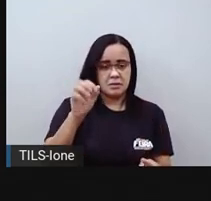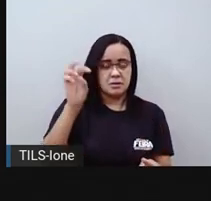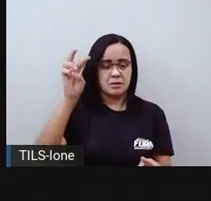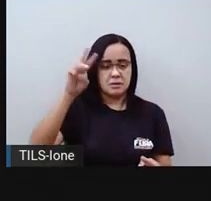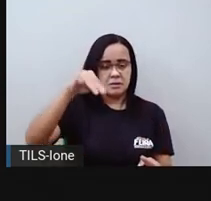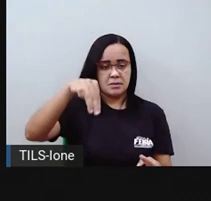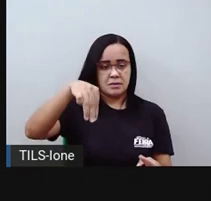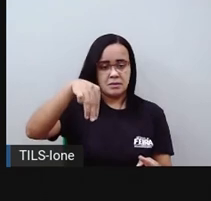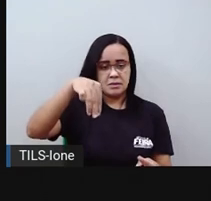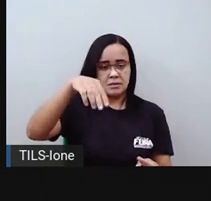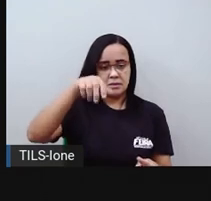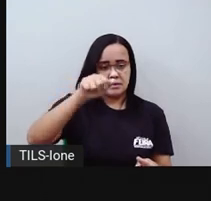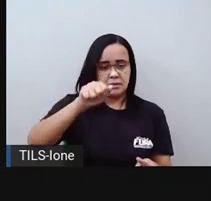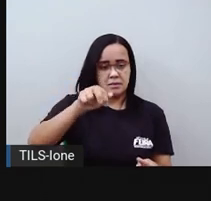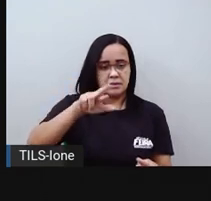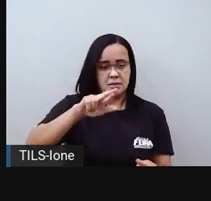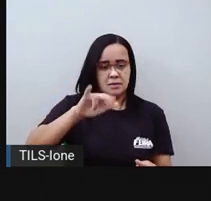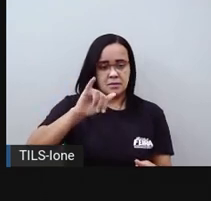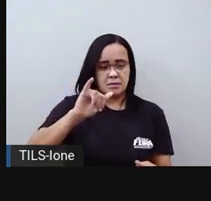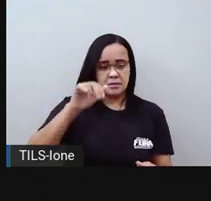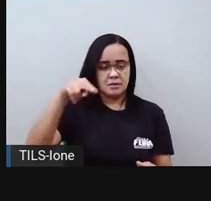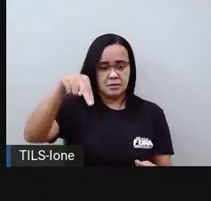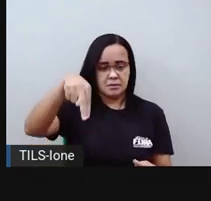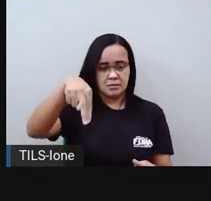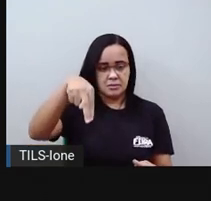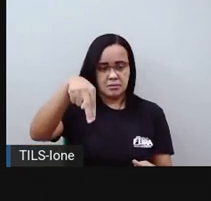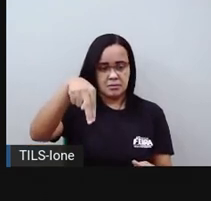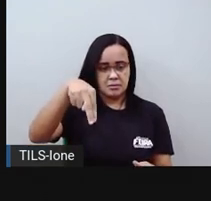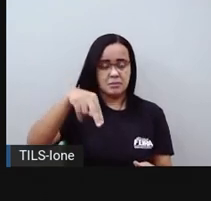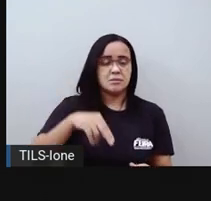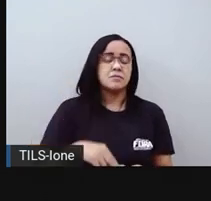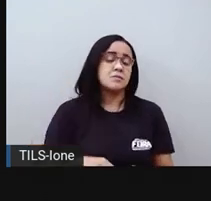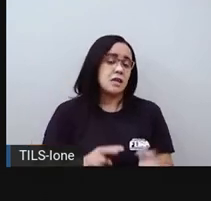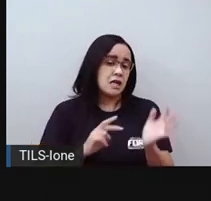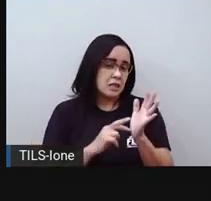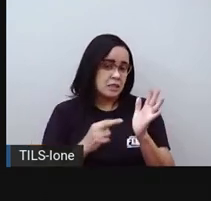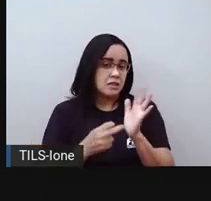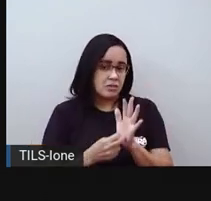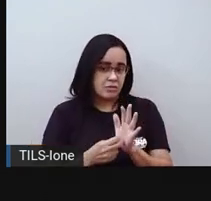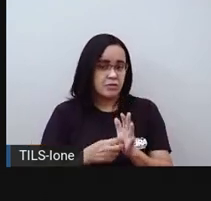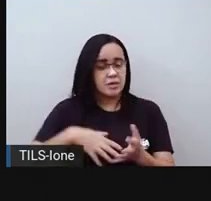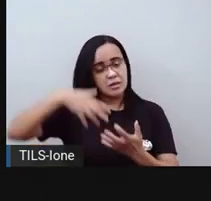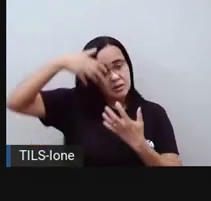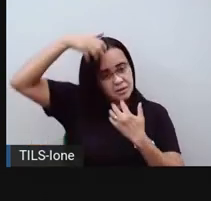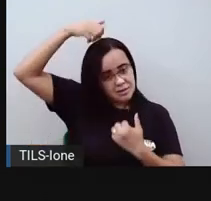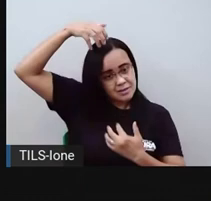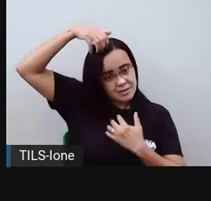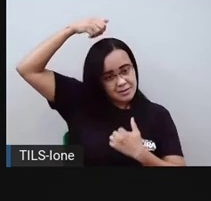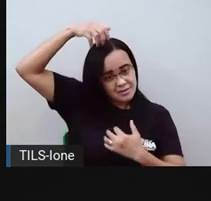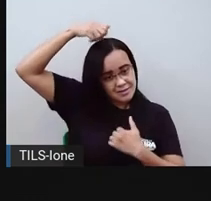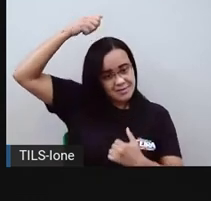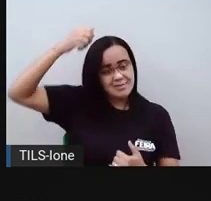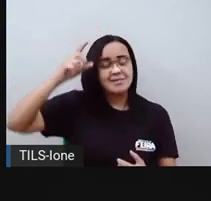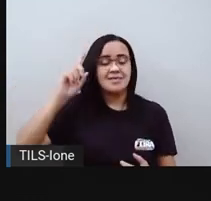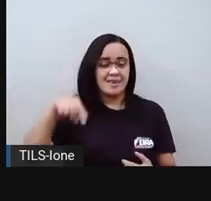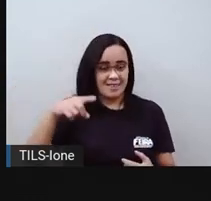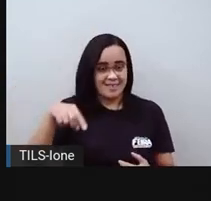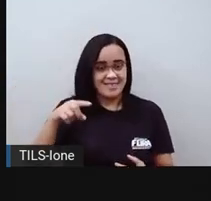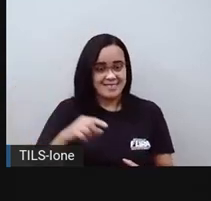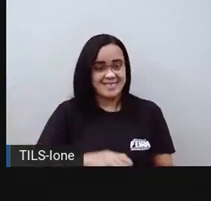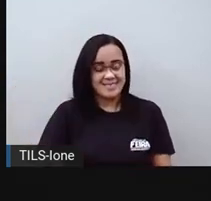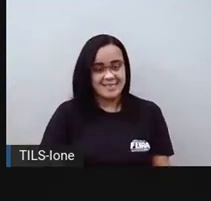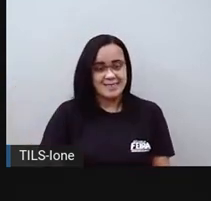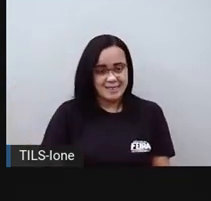Tamarind. Tamarind. Tamarind. Que é o mico, né? Que quer dizer o mico. Então, golden